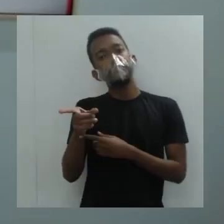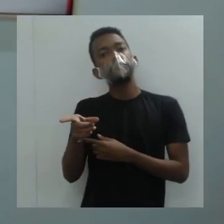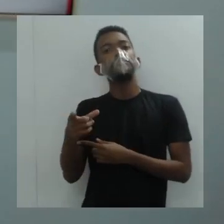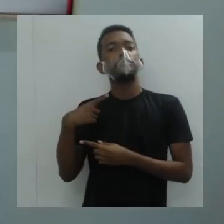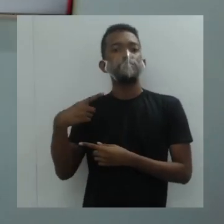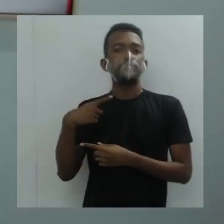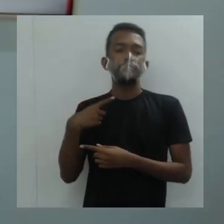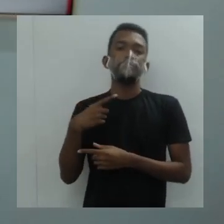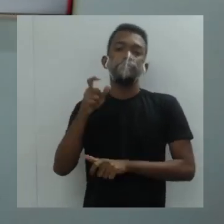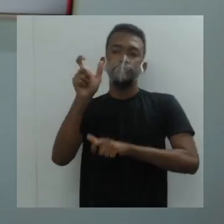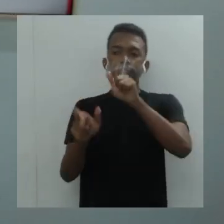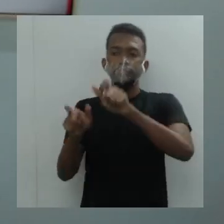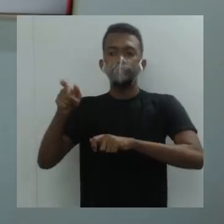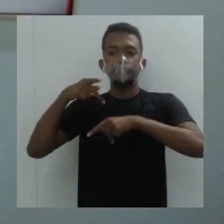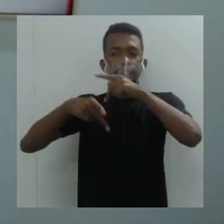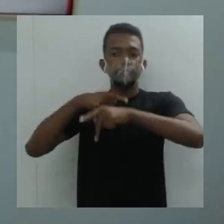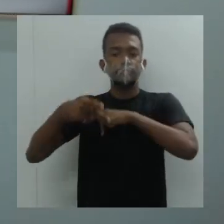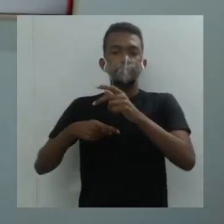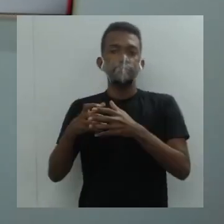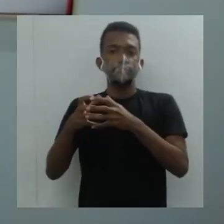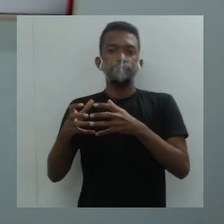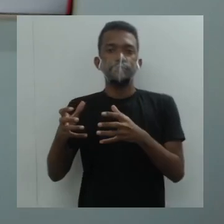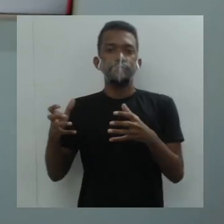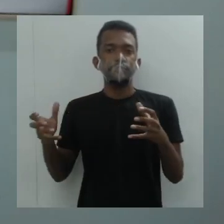população cresça.